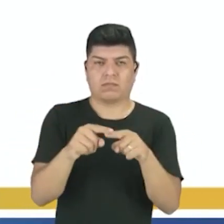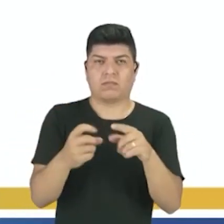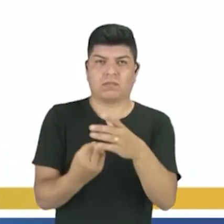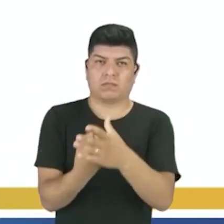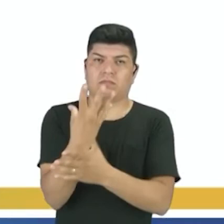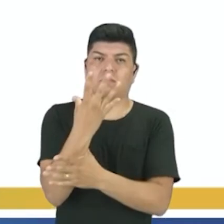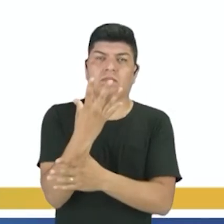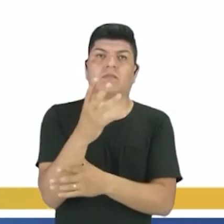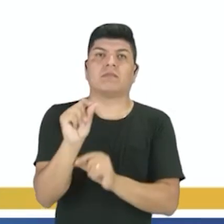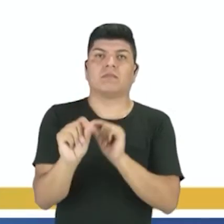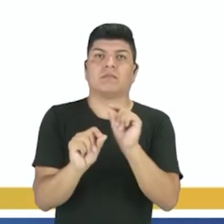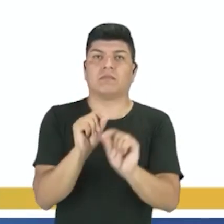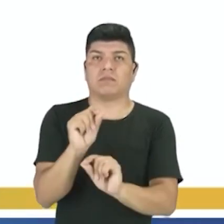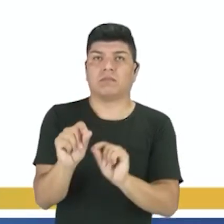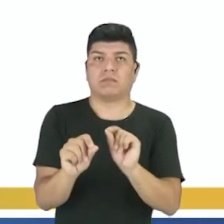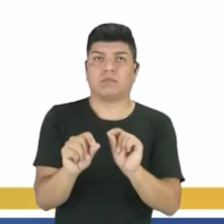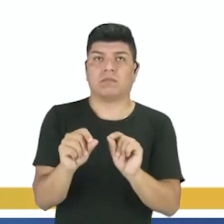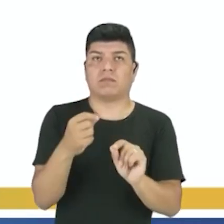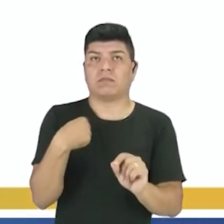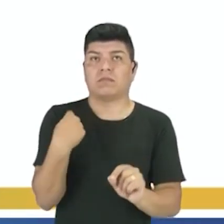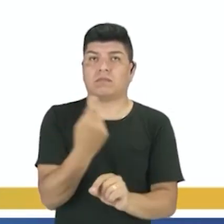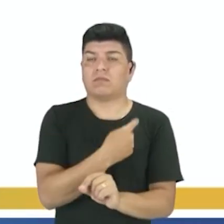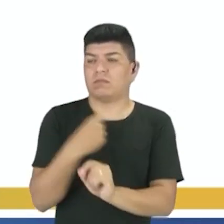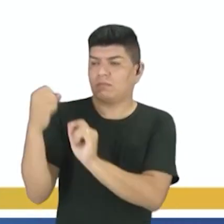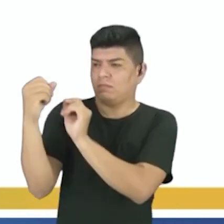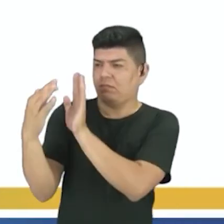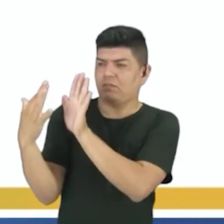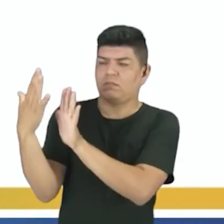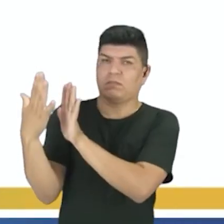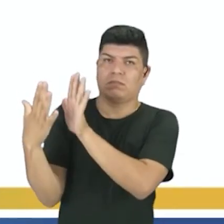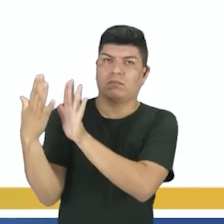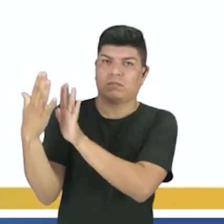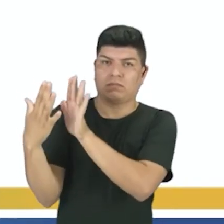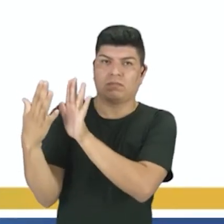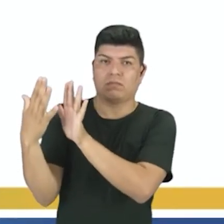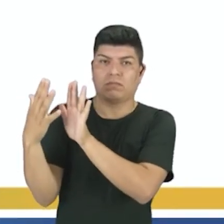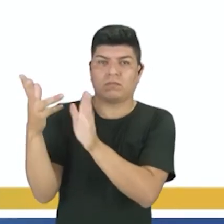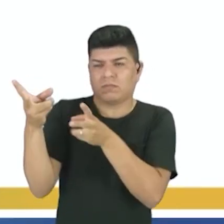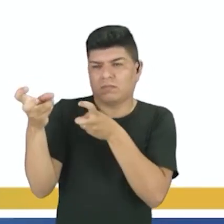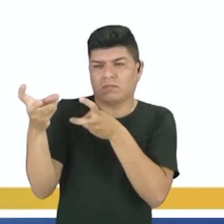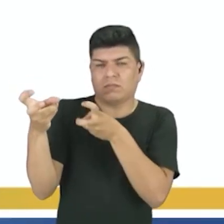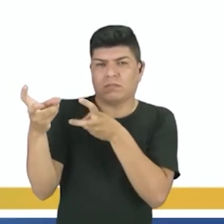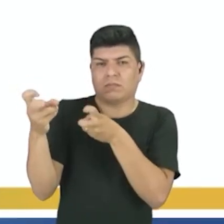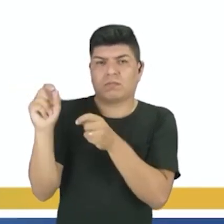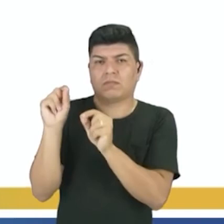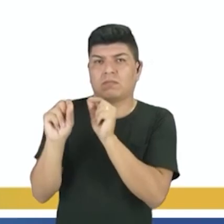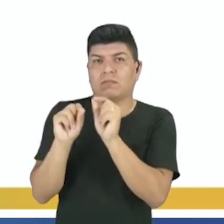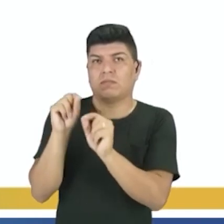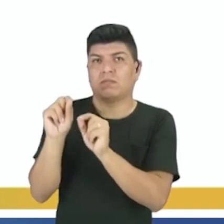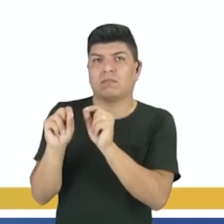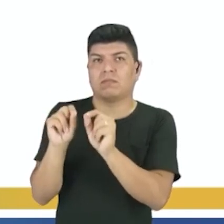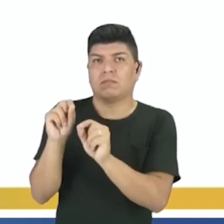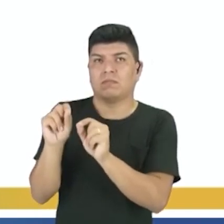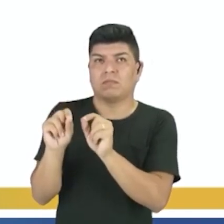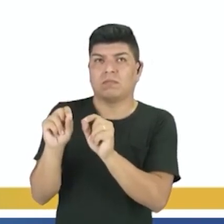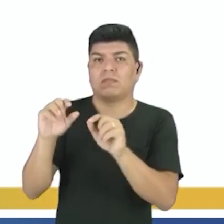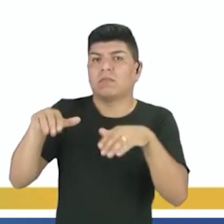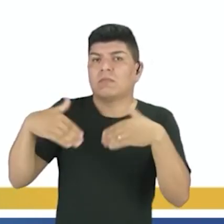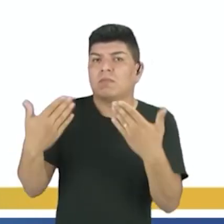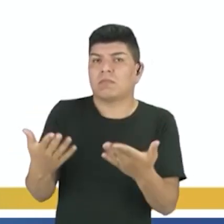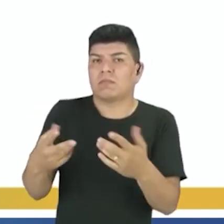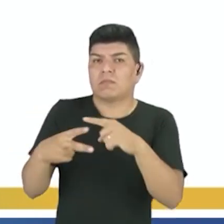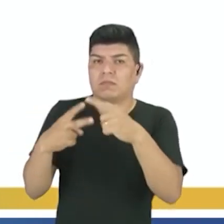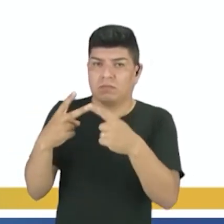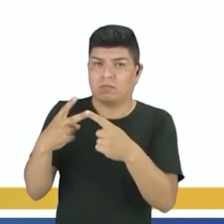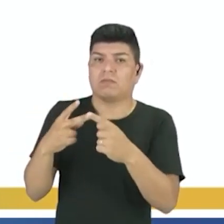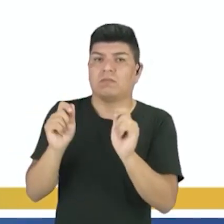origem aí funcionasse como nosso espelho de reflexão. Você consegue perceber intuitivamente? Quaisquer dois